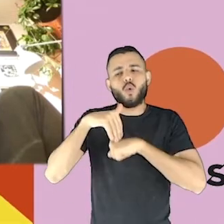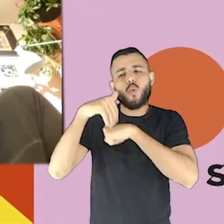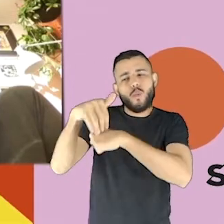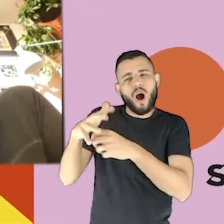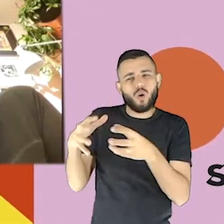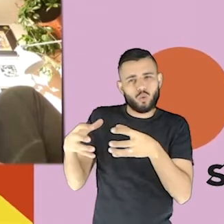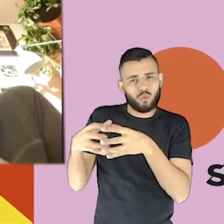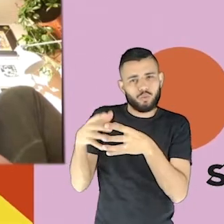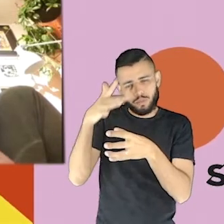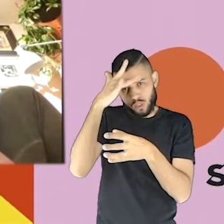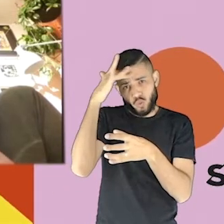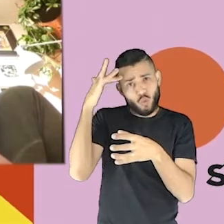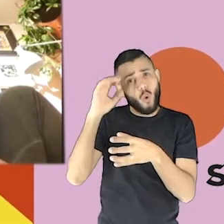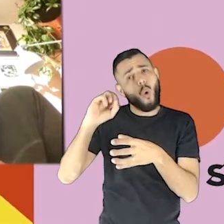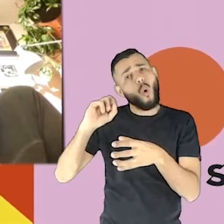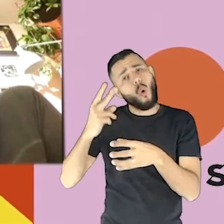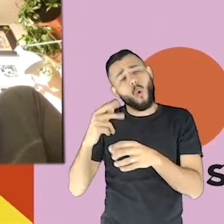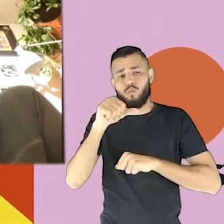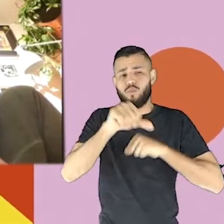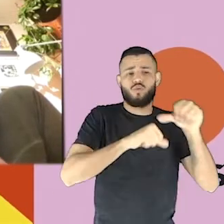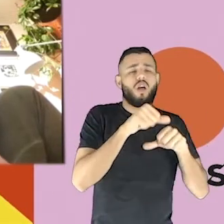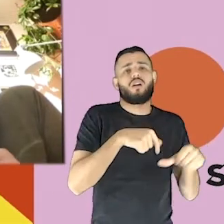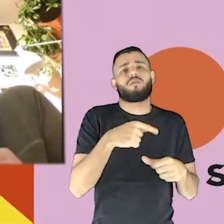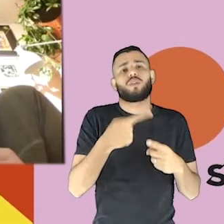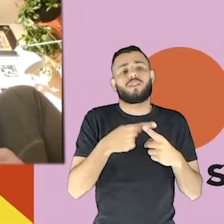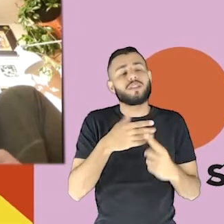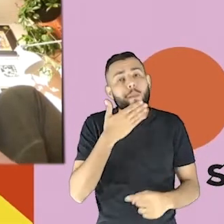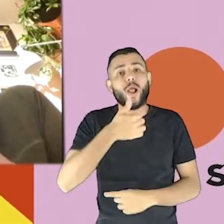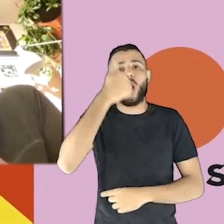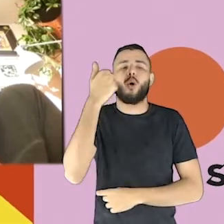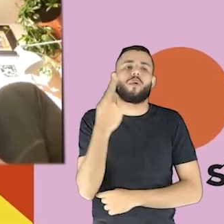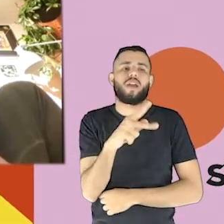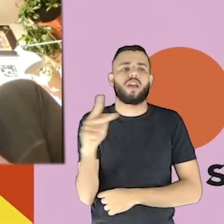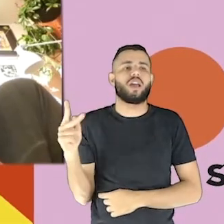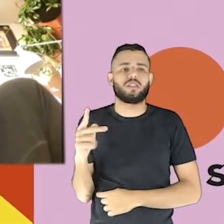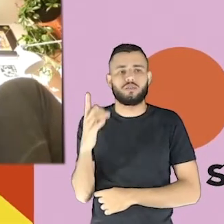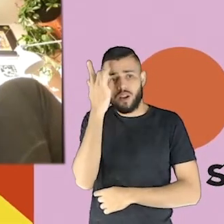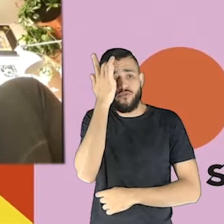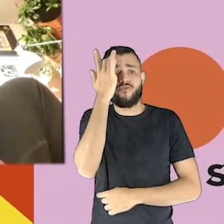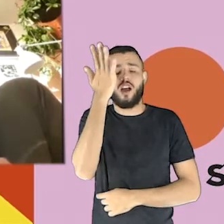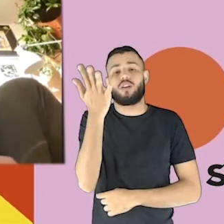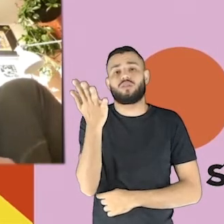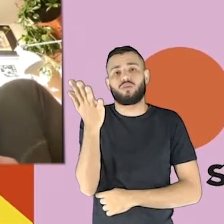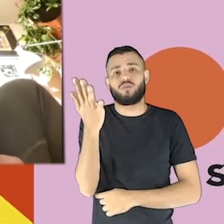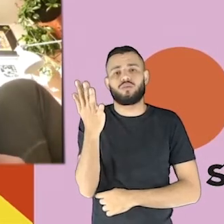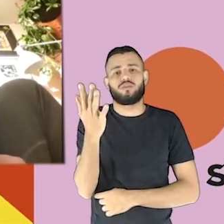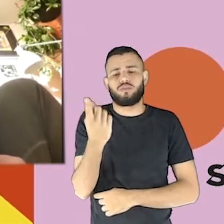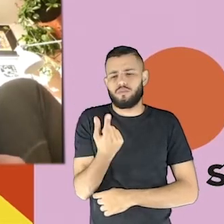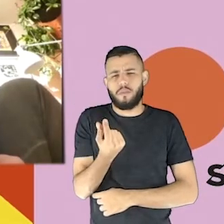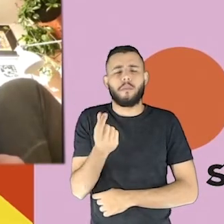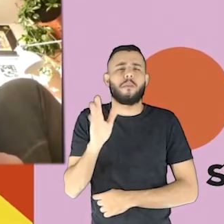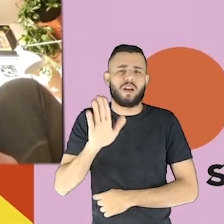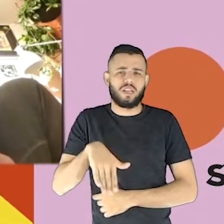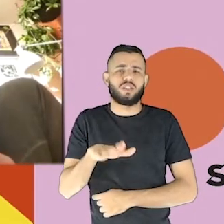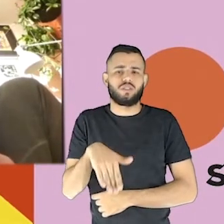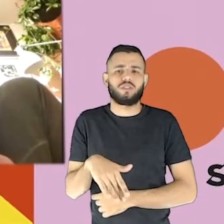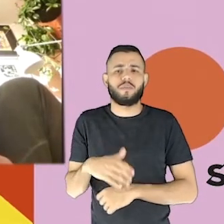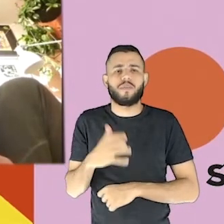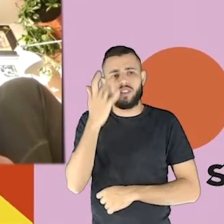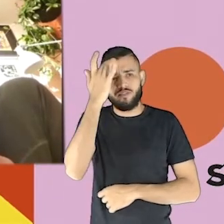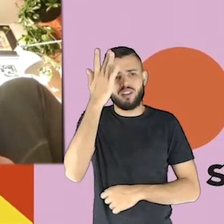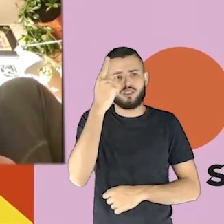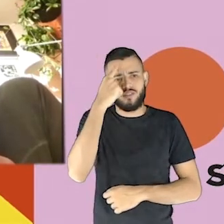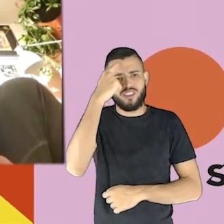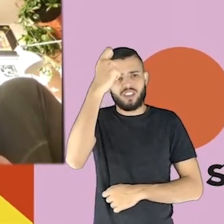ou reestruturar? O que vai ser melhor para eles? O que vai ser mais benéfico, mais fácil e que vai custar menos? É mais